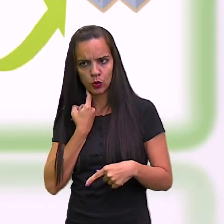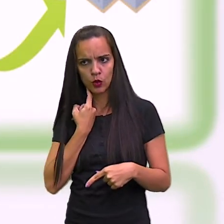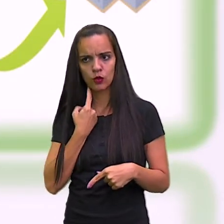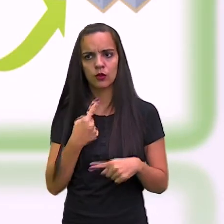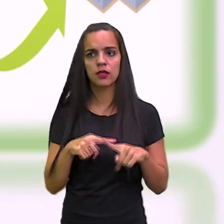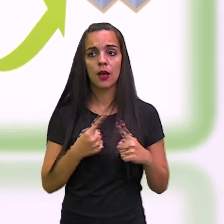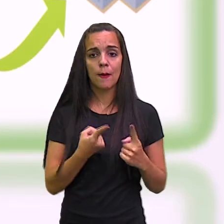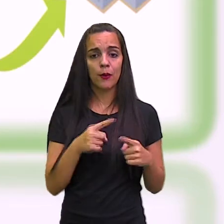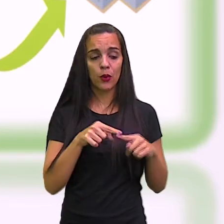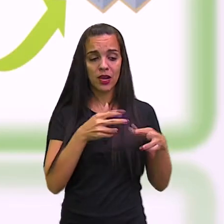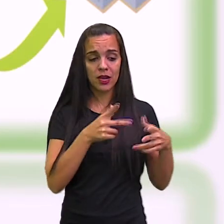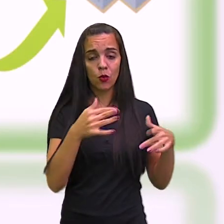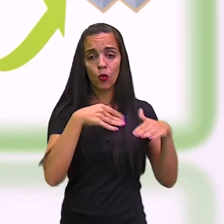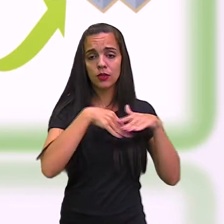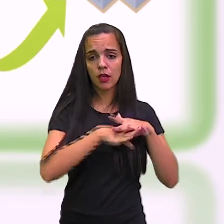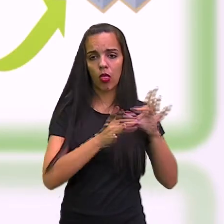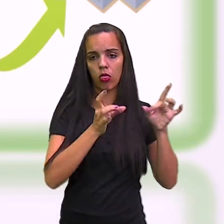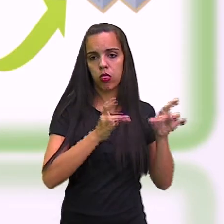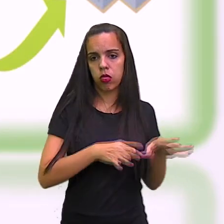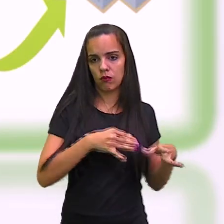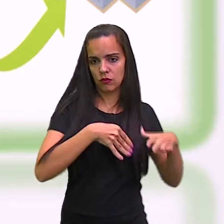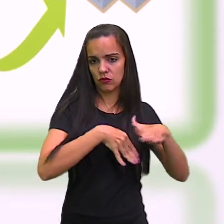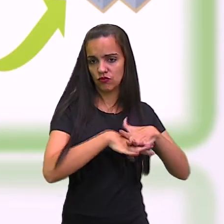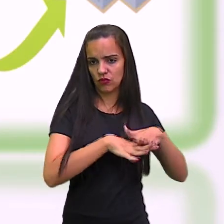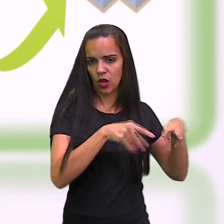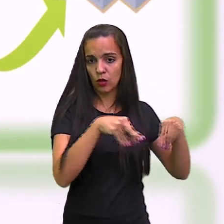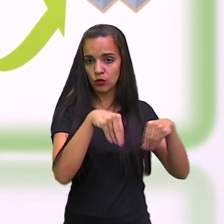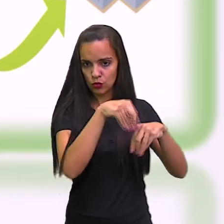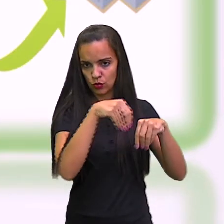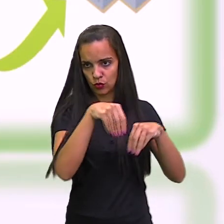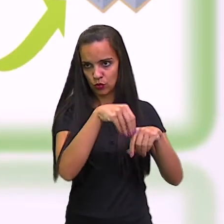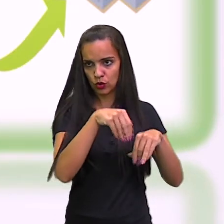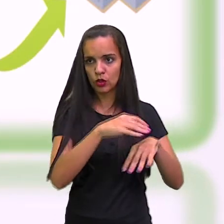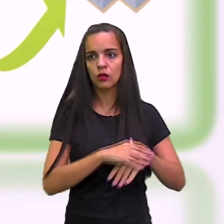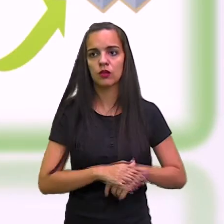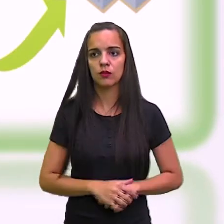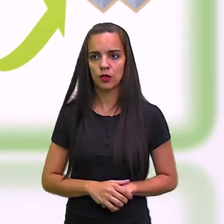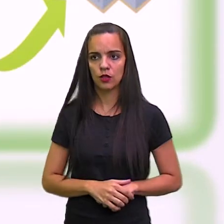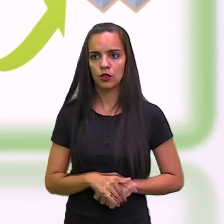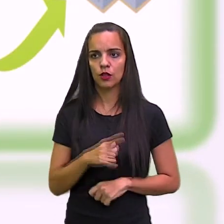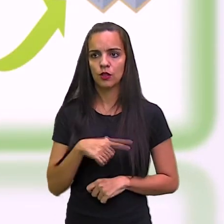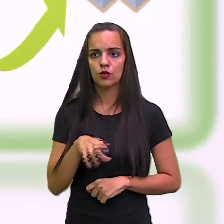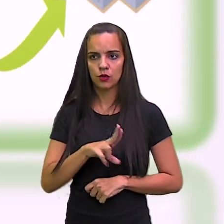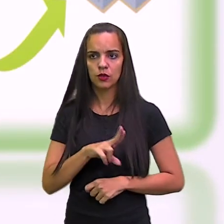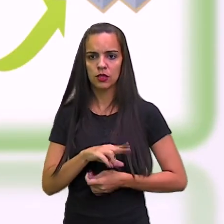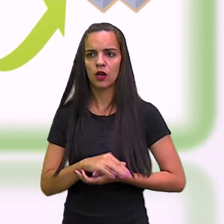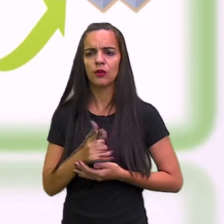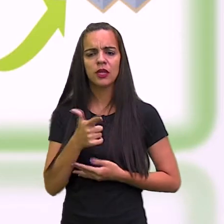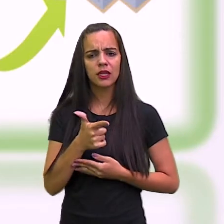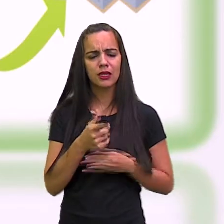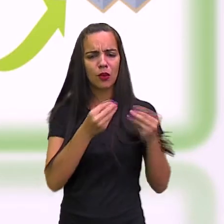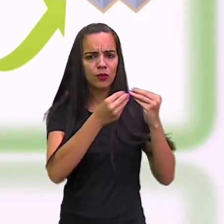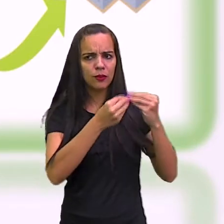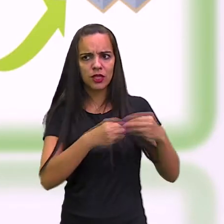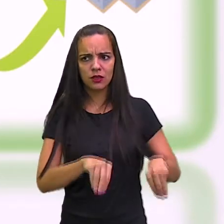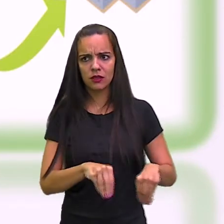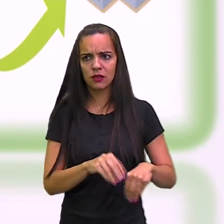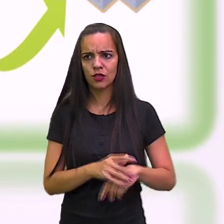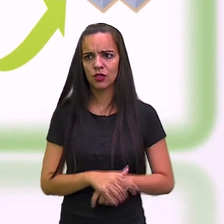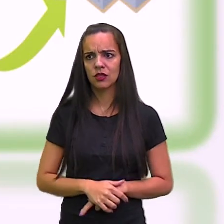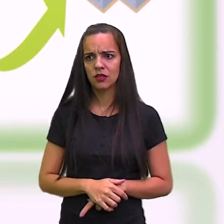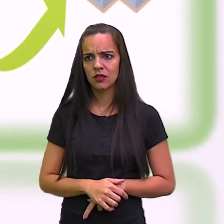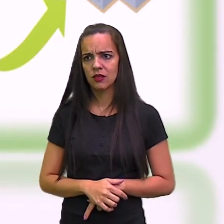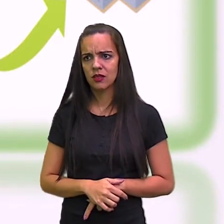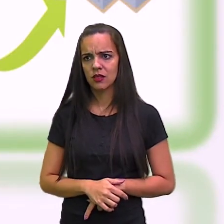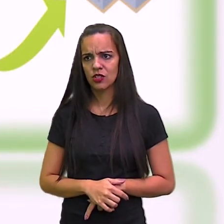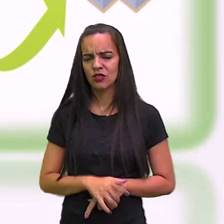dos solos e nas águas, e a diminuição dos desperdícios. Será que tem vantagens